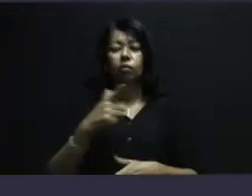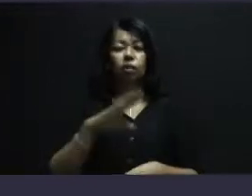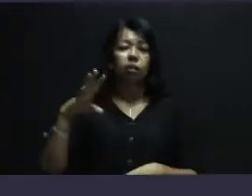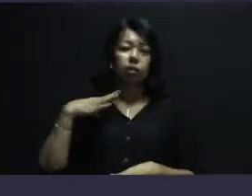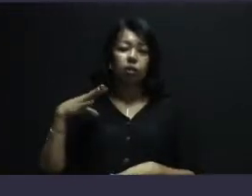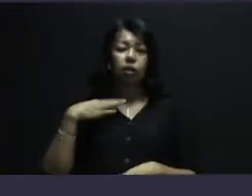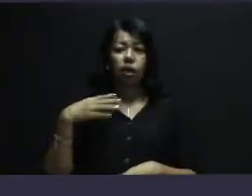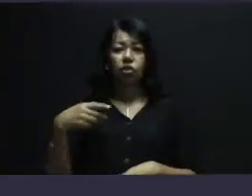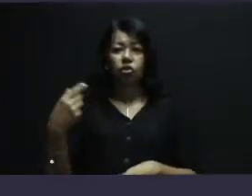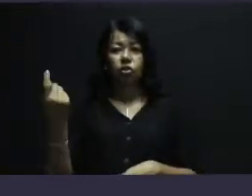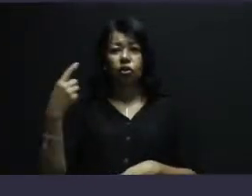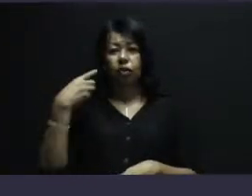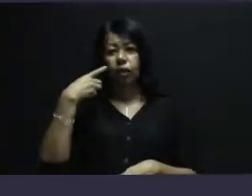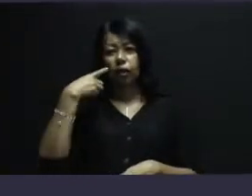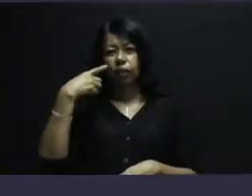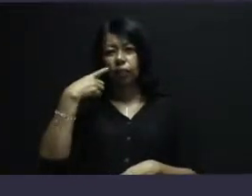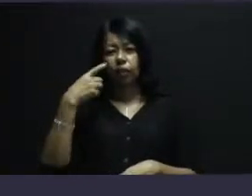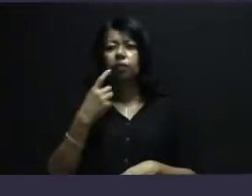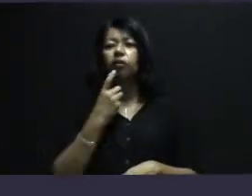Campinas, São Paulo.